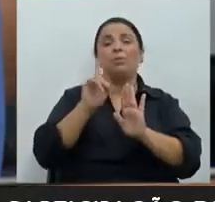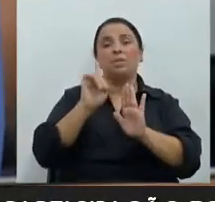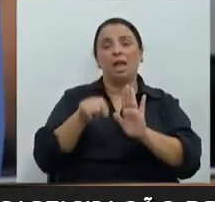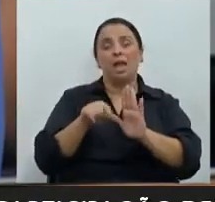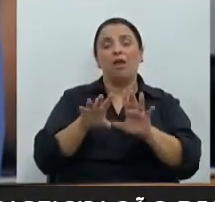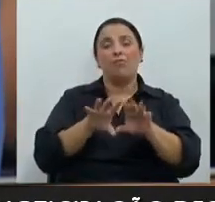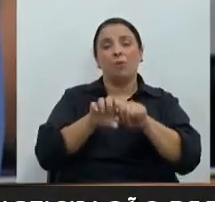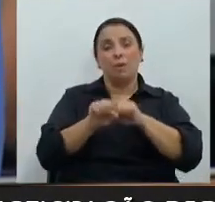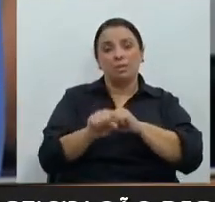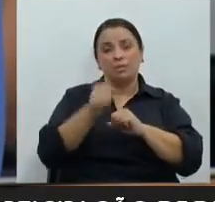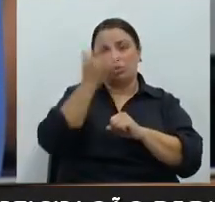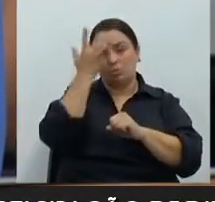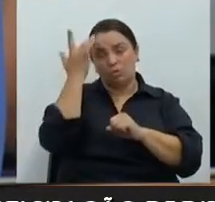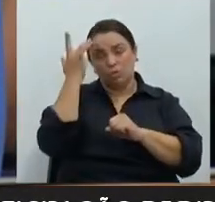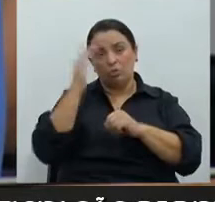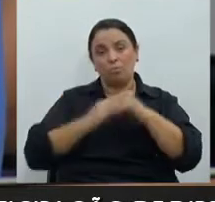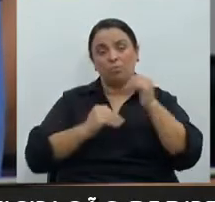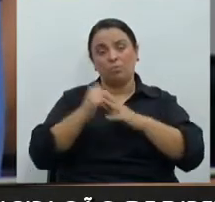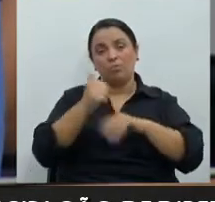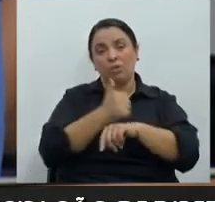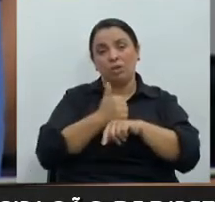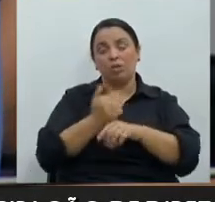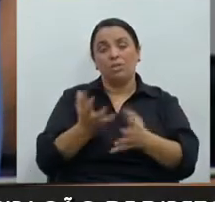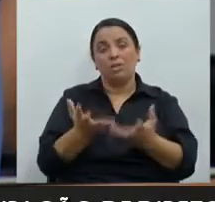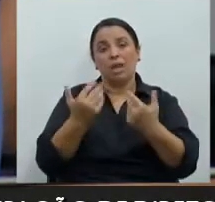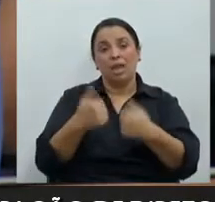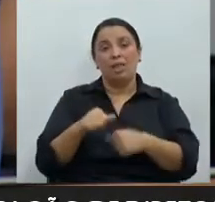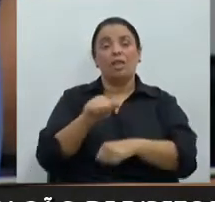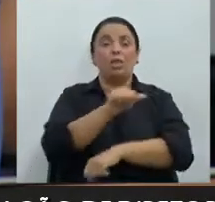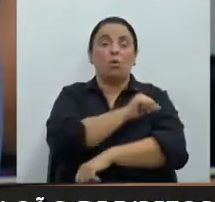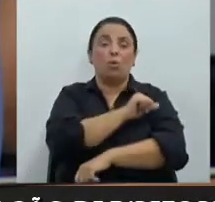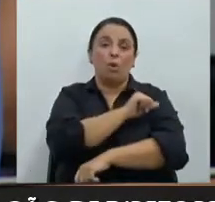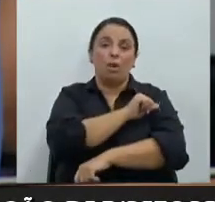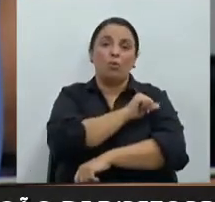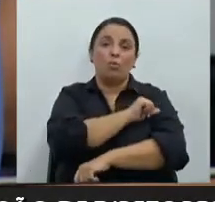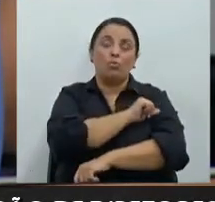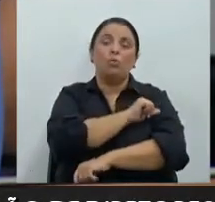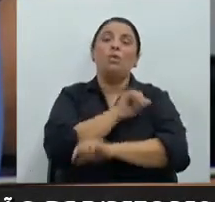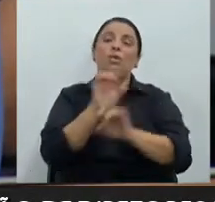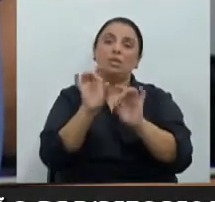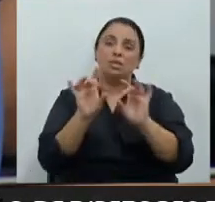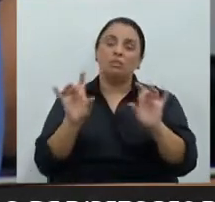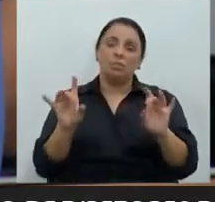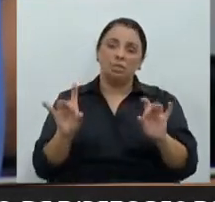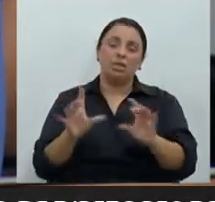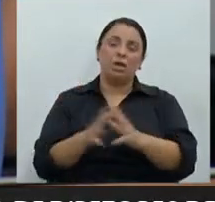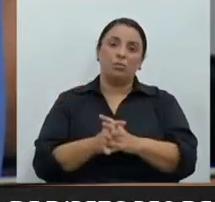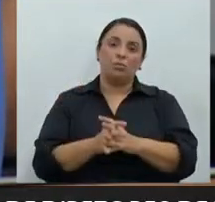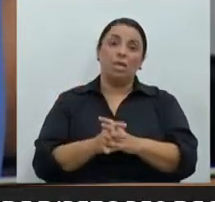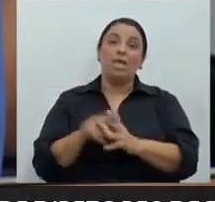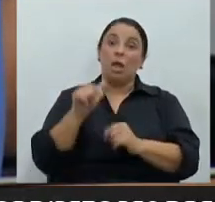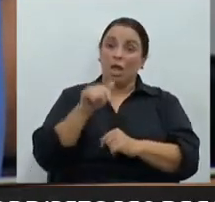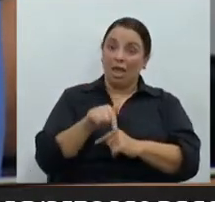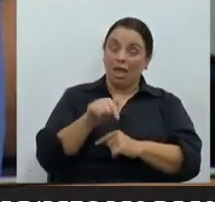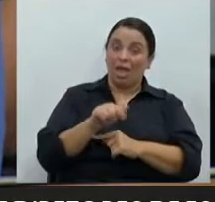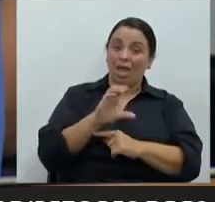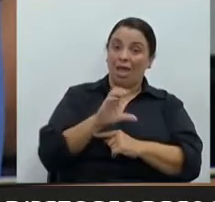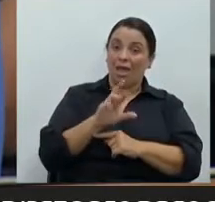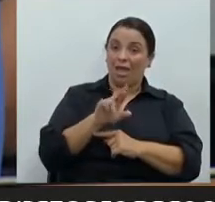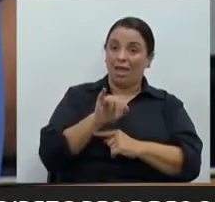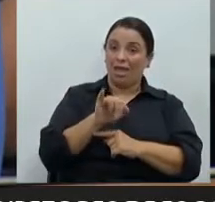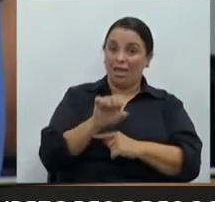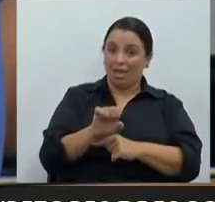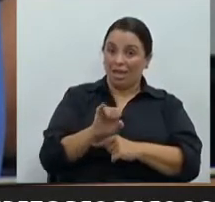que atendam nossos estudantes públicos da educação especial. Então, o CREI ele vem para somar, assim